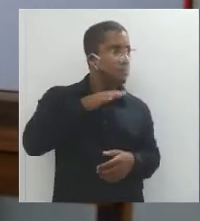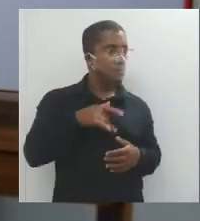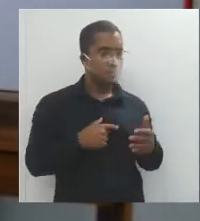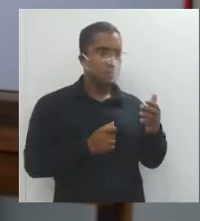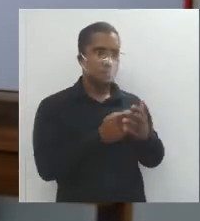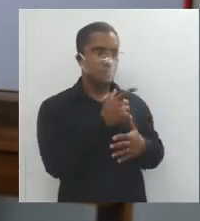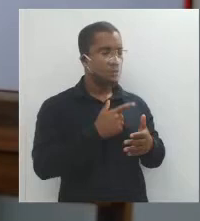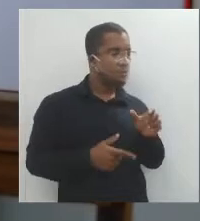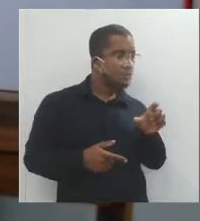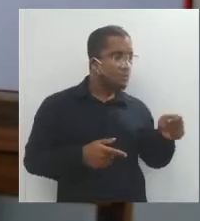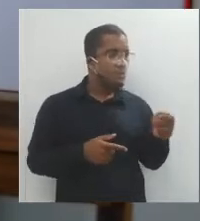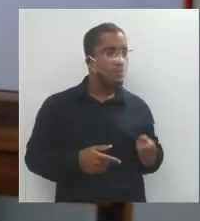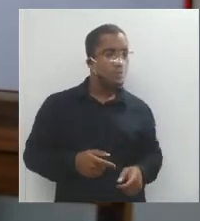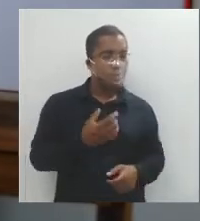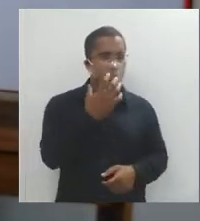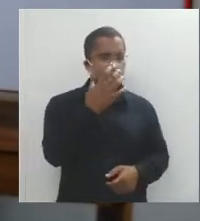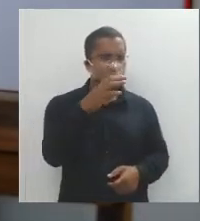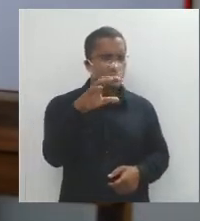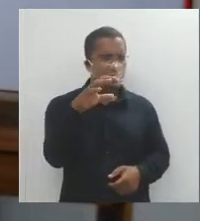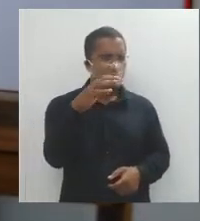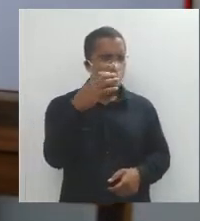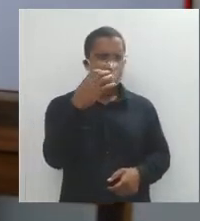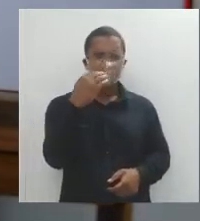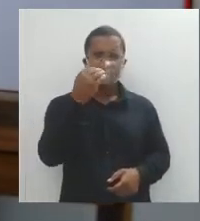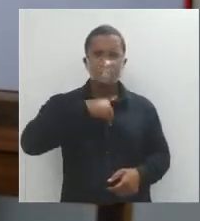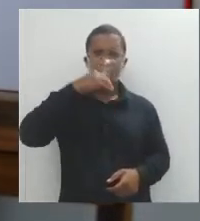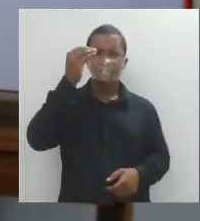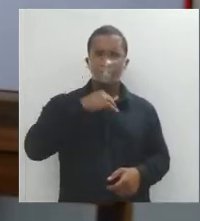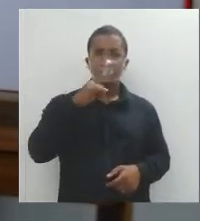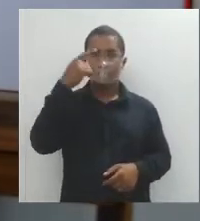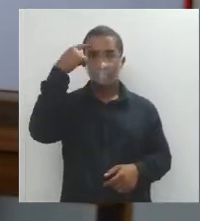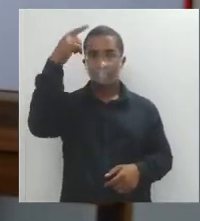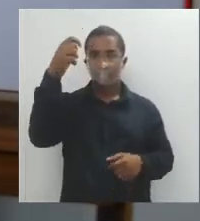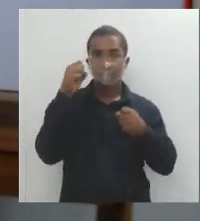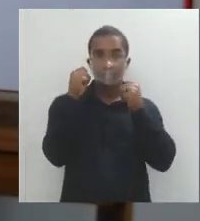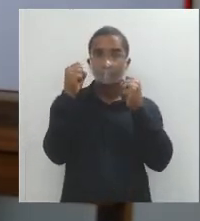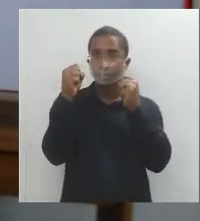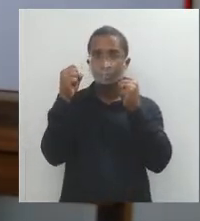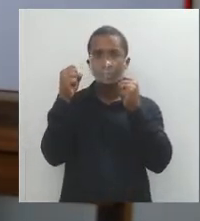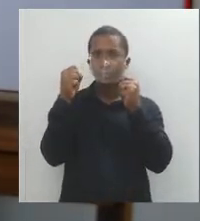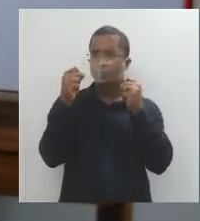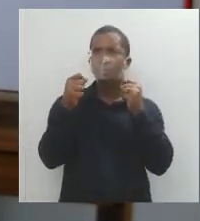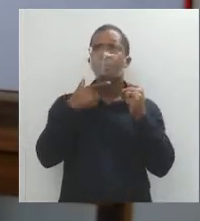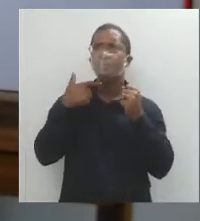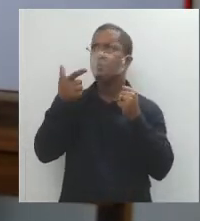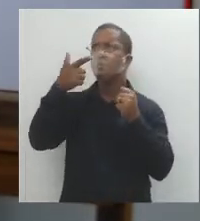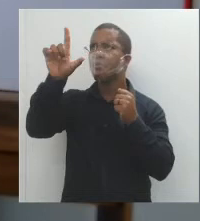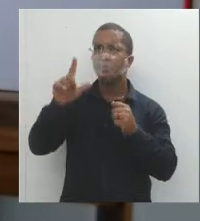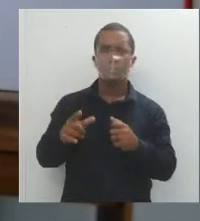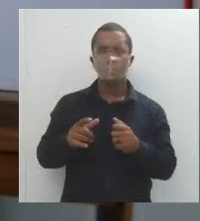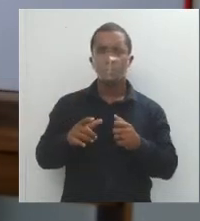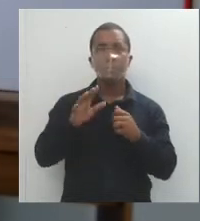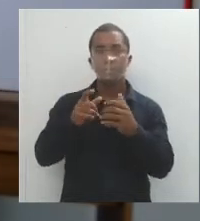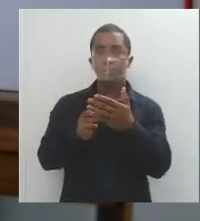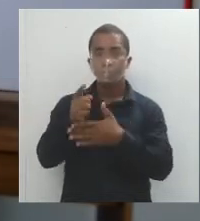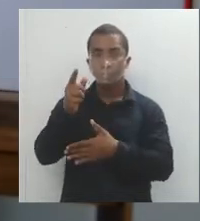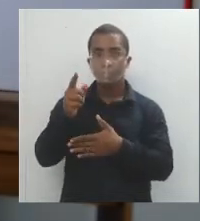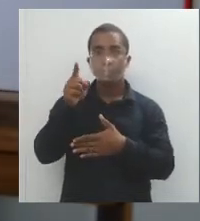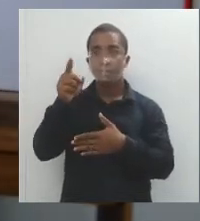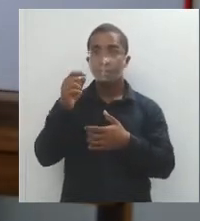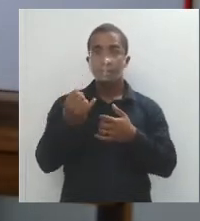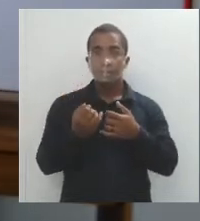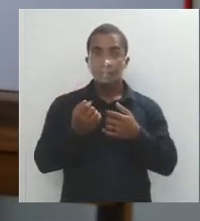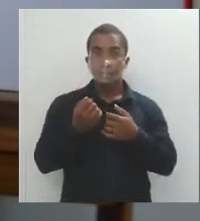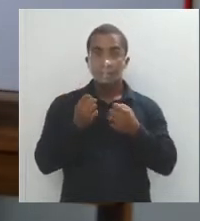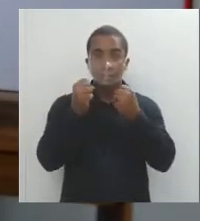né? Aí você diz, não, eu quero um ventilador mais forte. Lembre que quanto mais força tiver o aparelho, maior também será o consumo de energia.